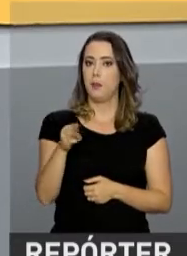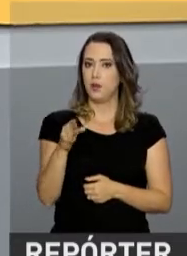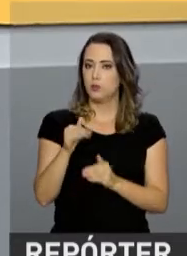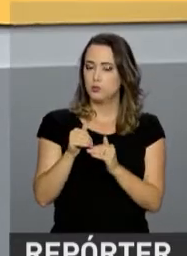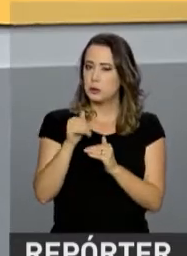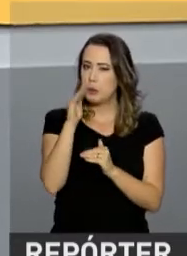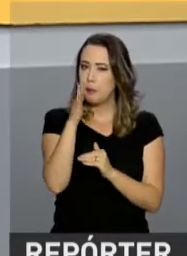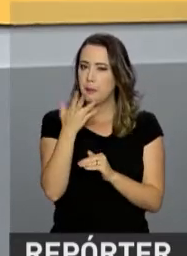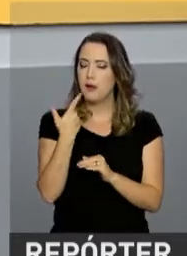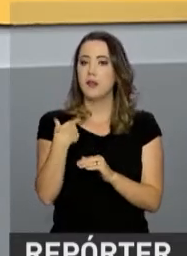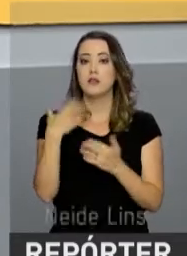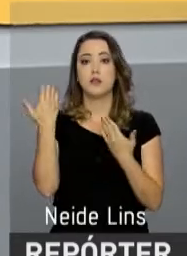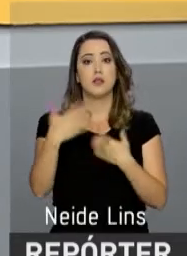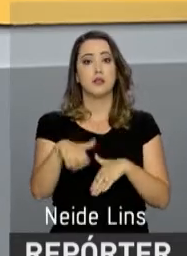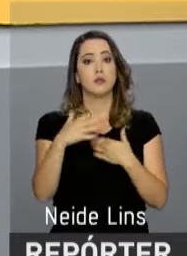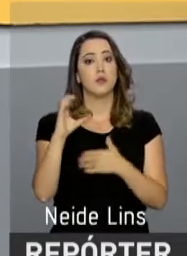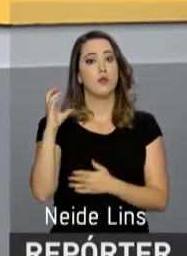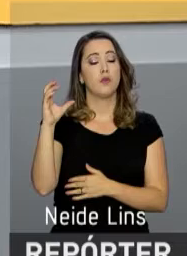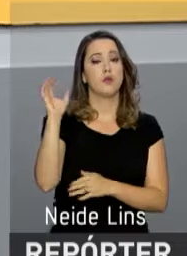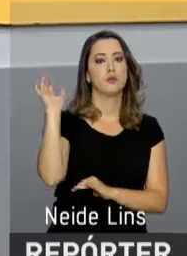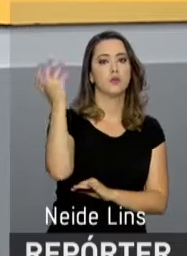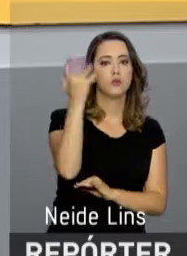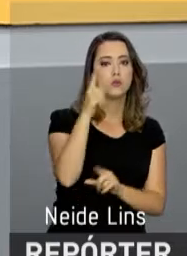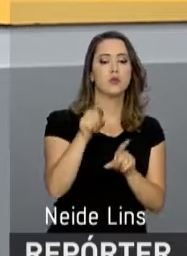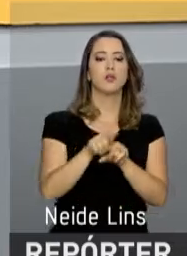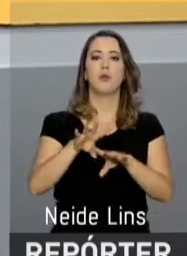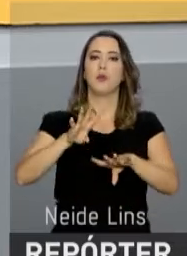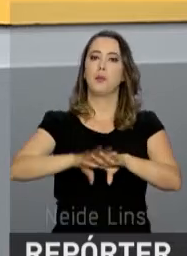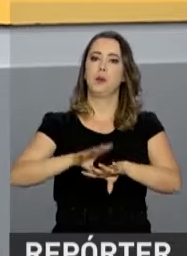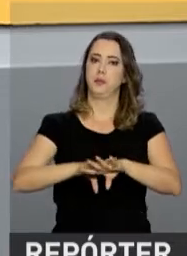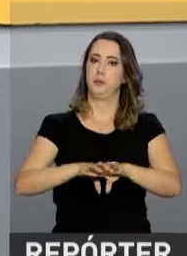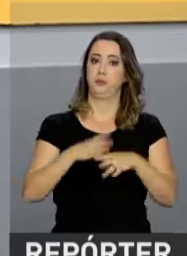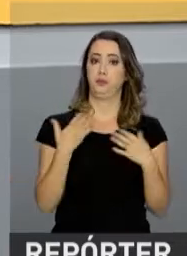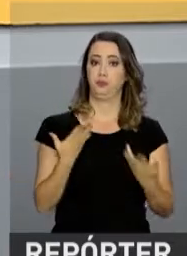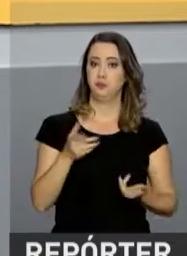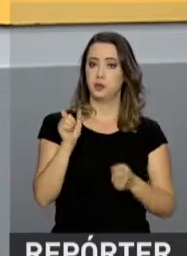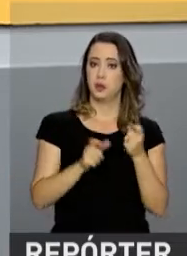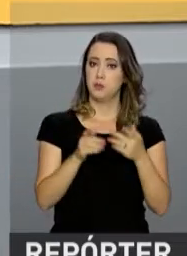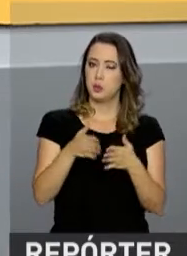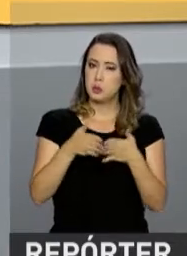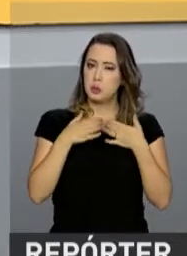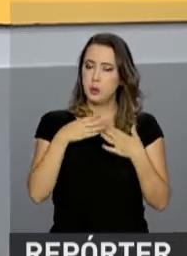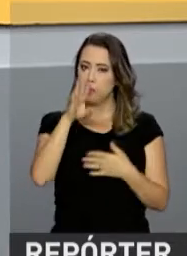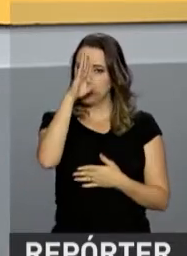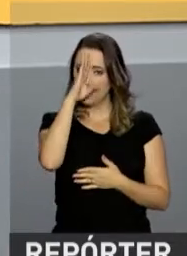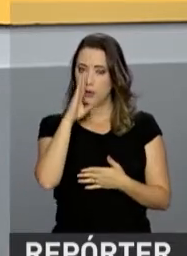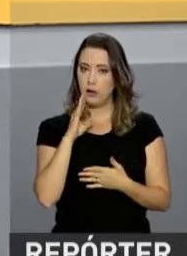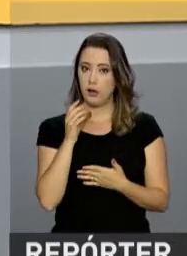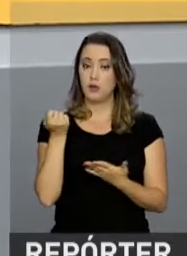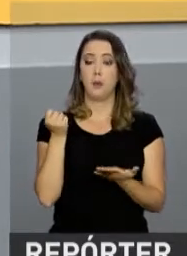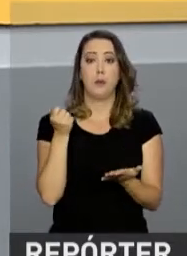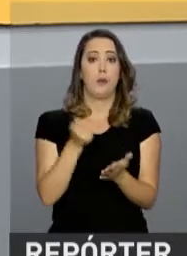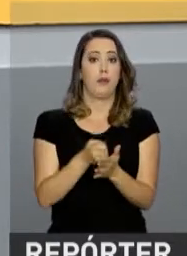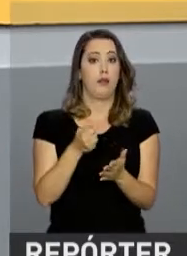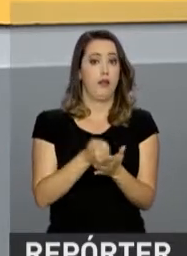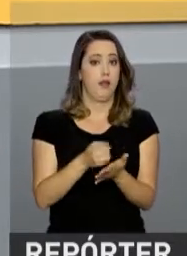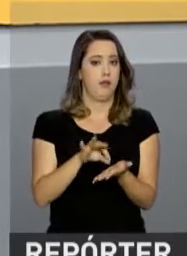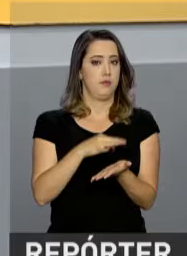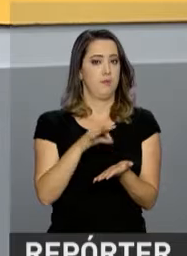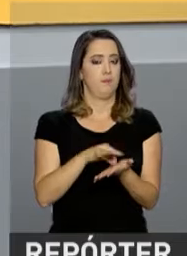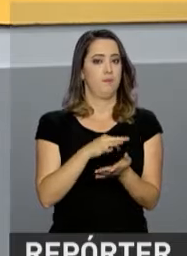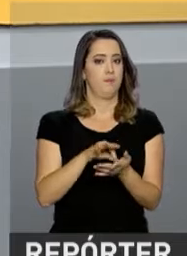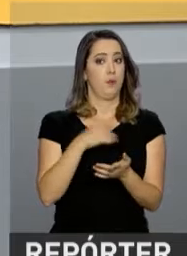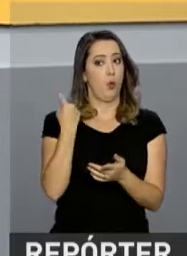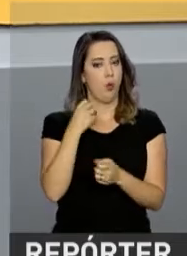de duração nas provas de Ciências da Natureza e Matemática. Os alunos que pediram isenção do pagamento no ano passado, mas